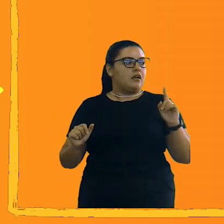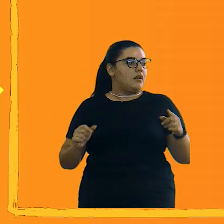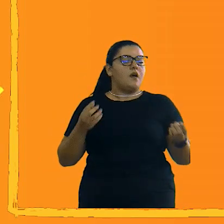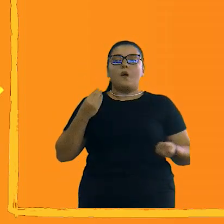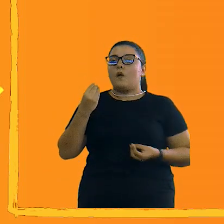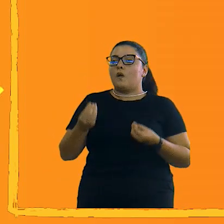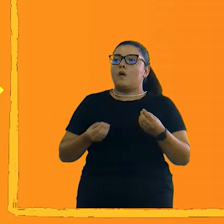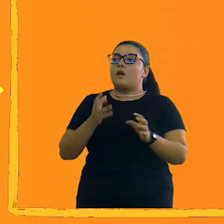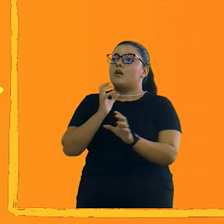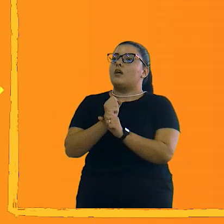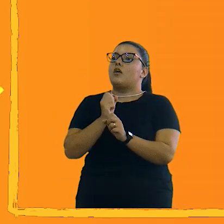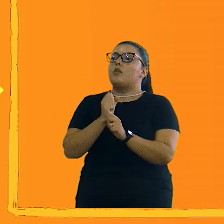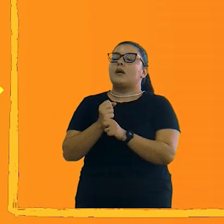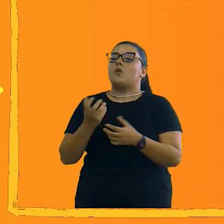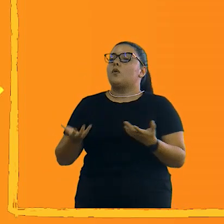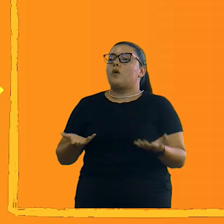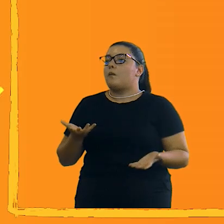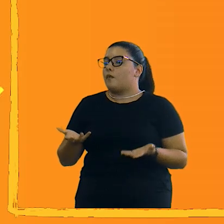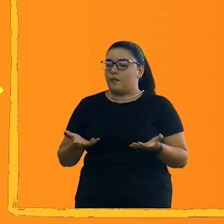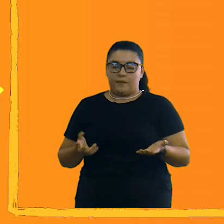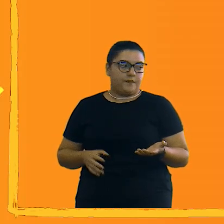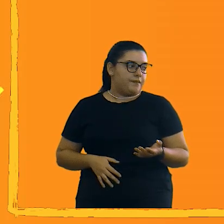como é que eu calculo a